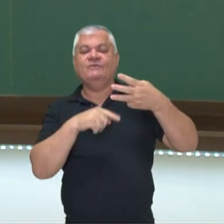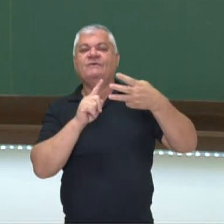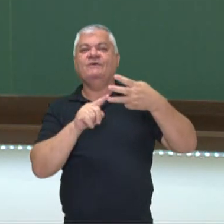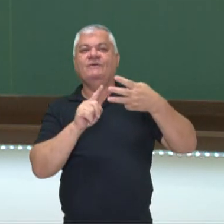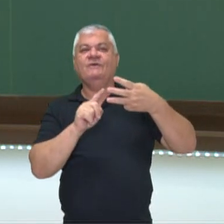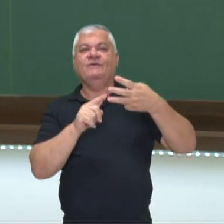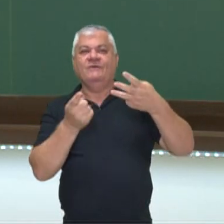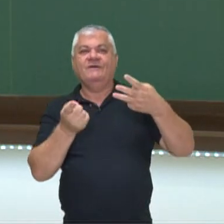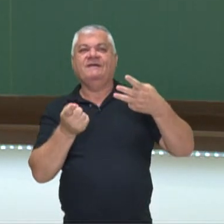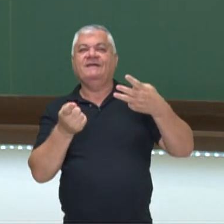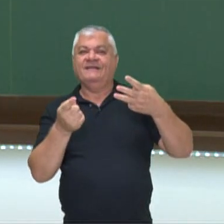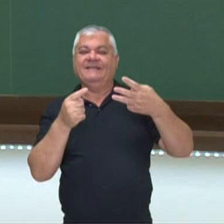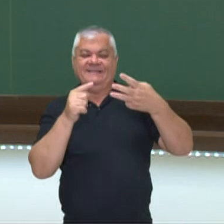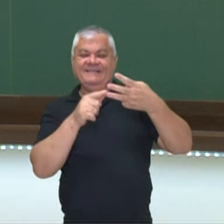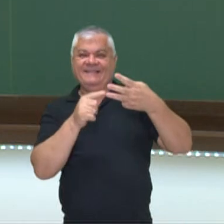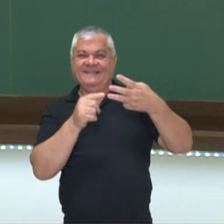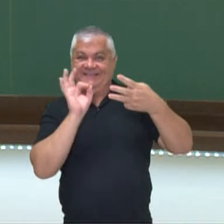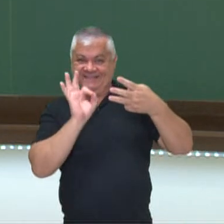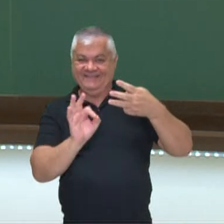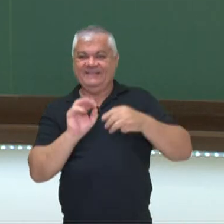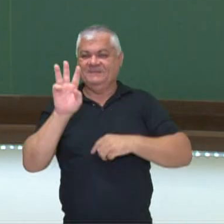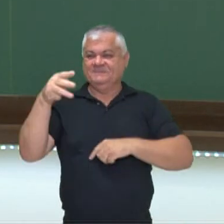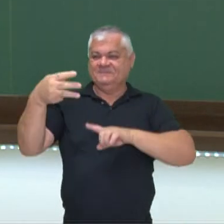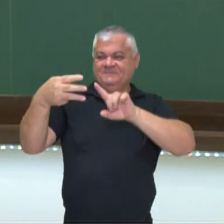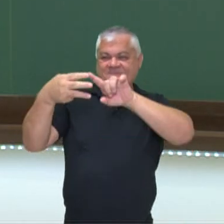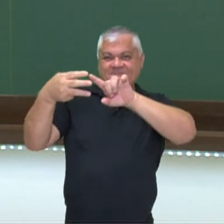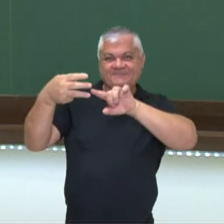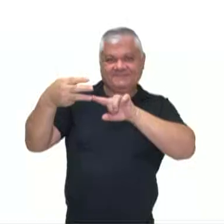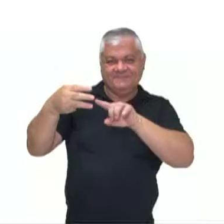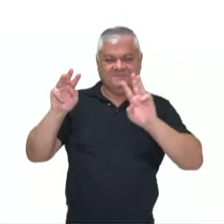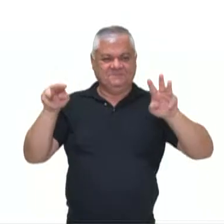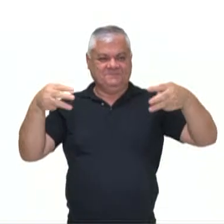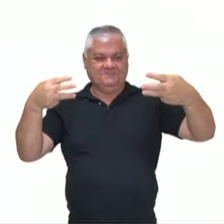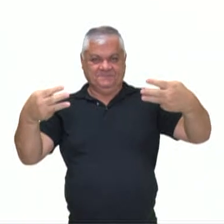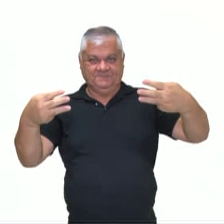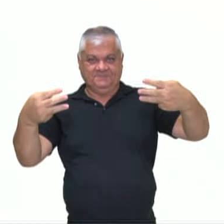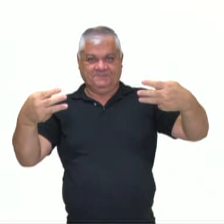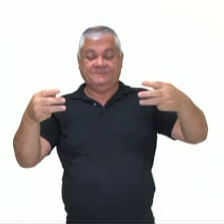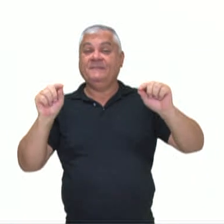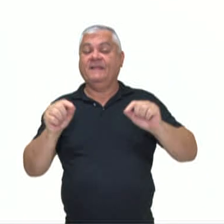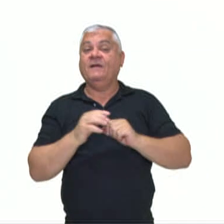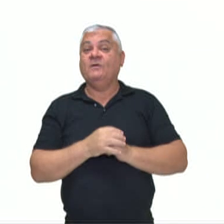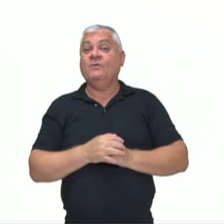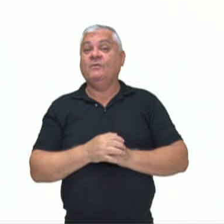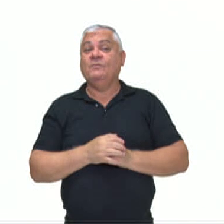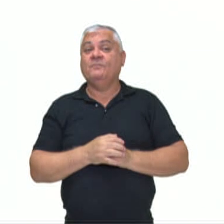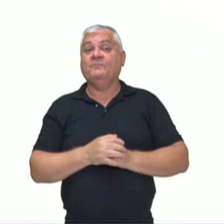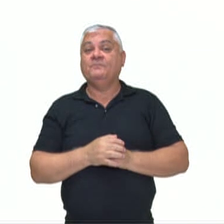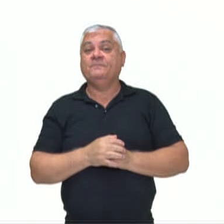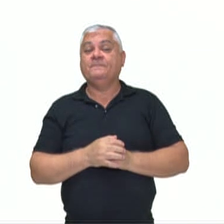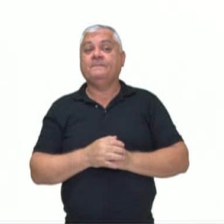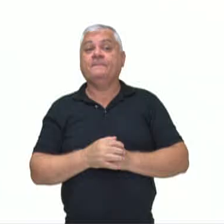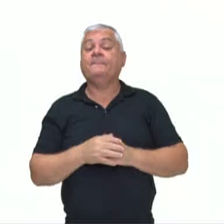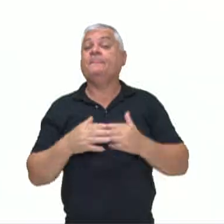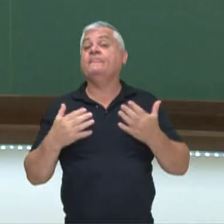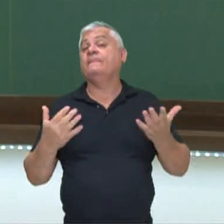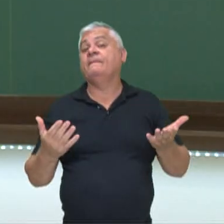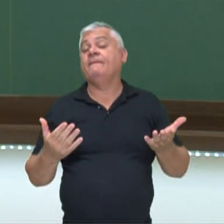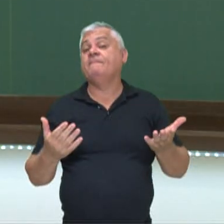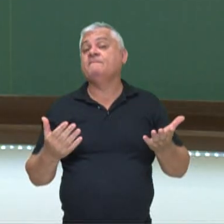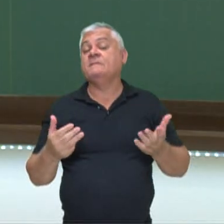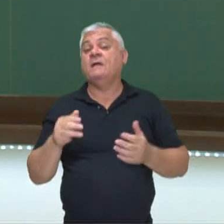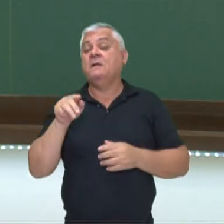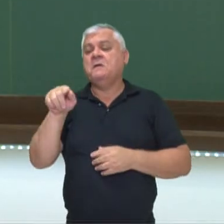plural. Em la segunda vinheta. E ao final diz o seguinte. Que manga de ingenuos, no? Então, a Mafalda